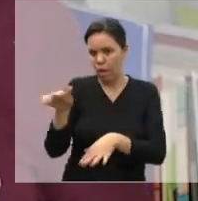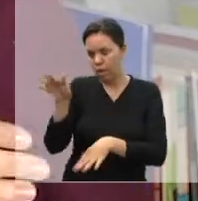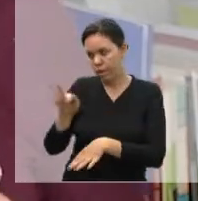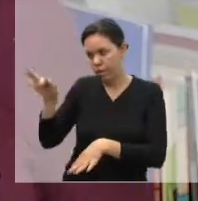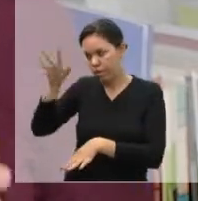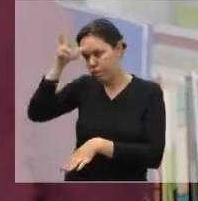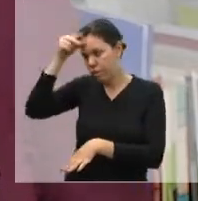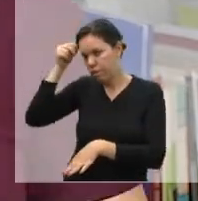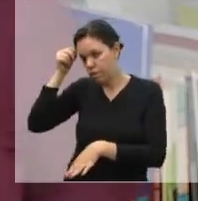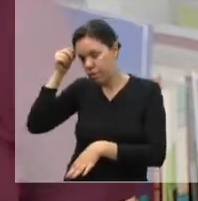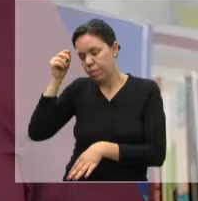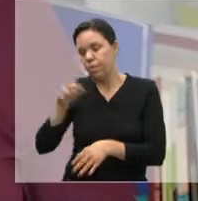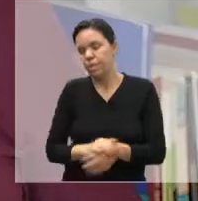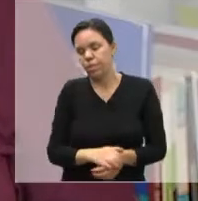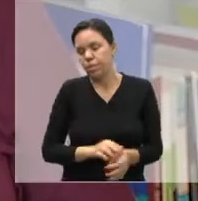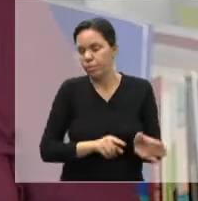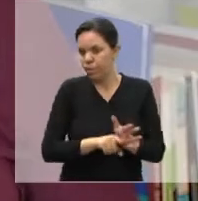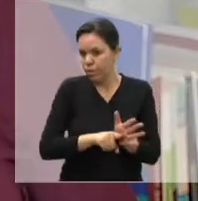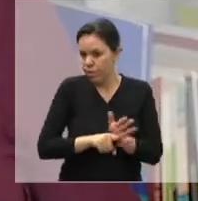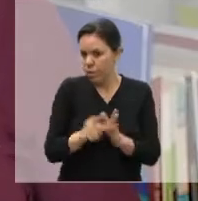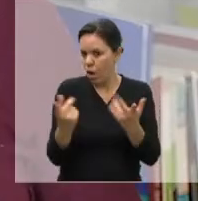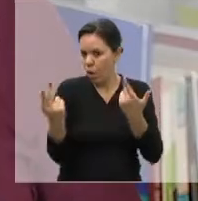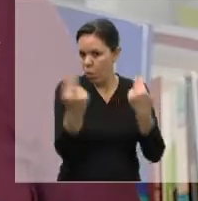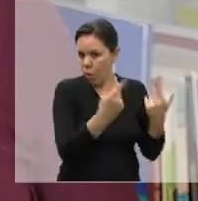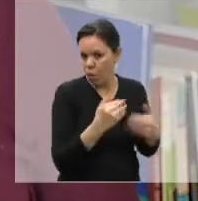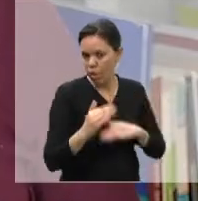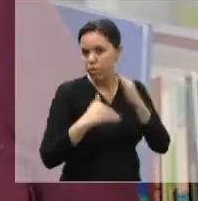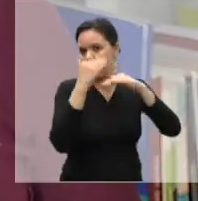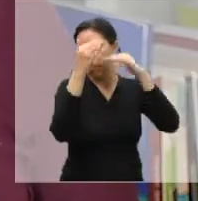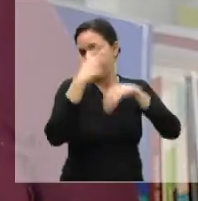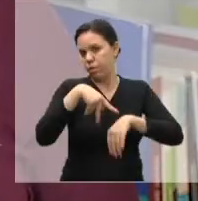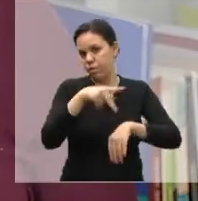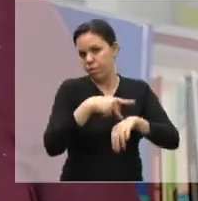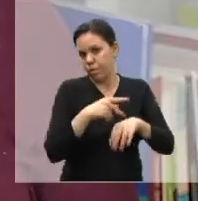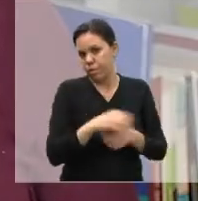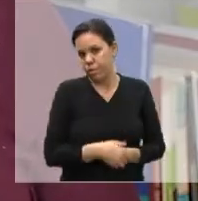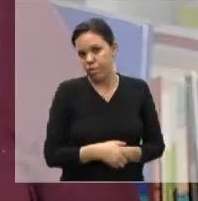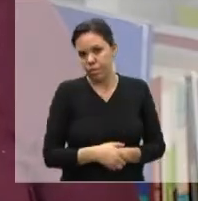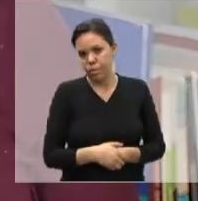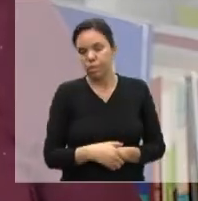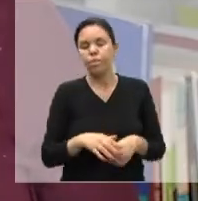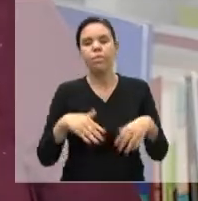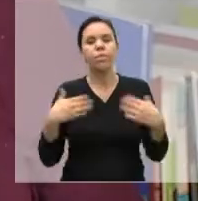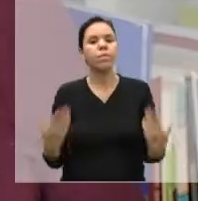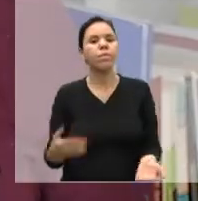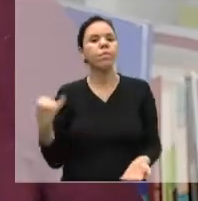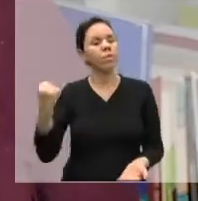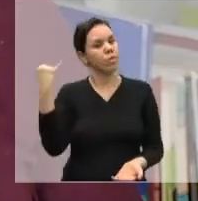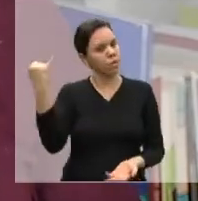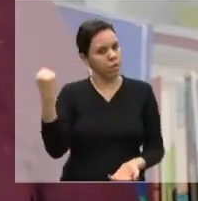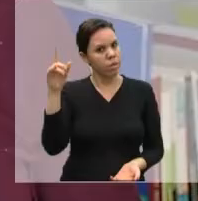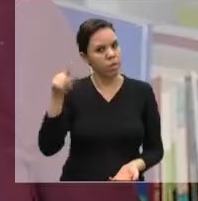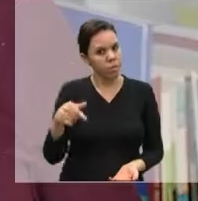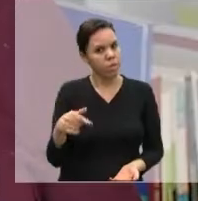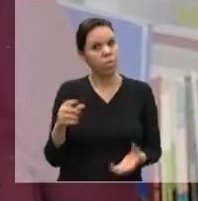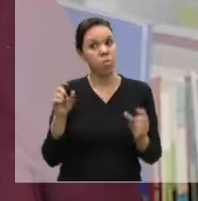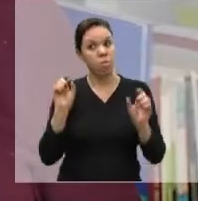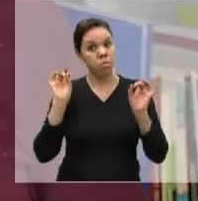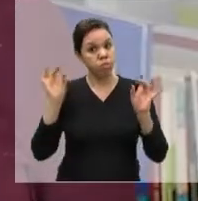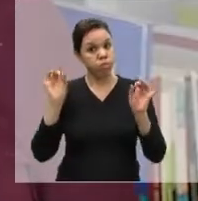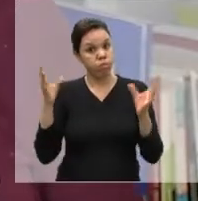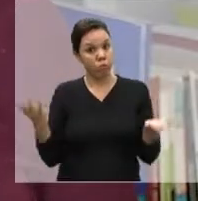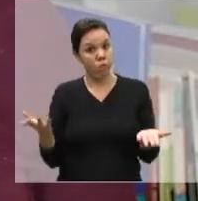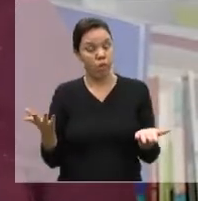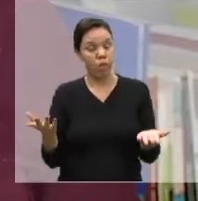E pesquisa é igual ao desenvolvimento do país. Então, a importância da universidade é muito grande. Fora todas as atividades que a gente